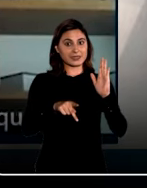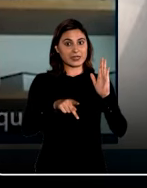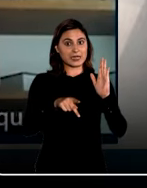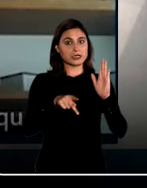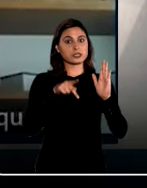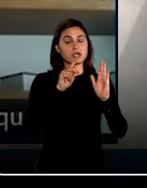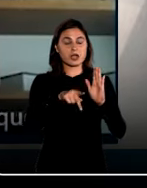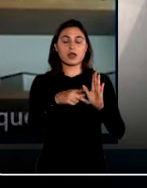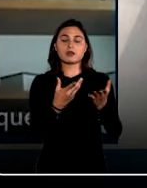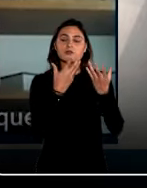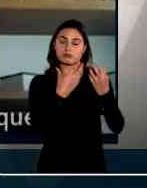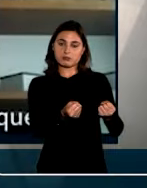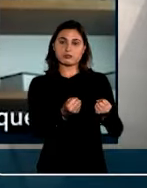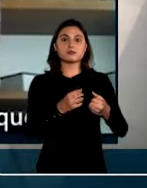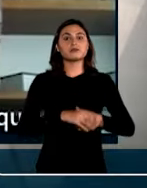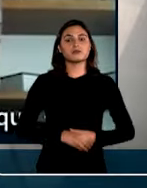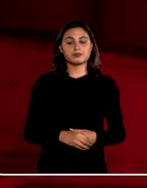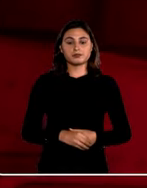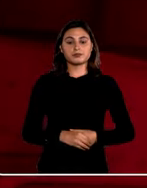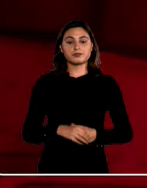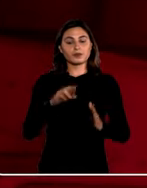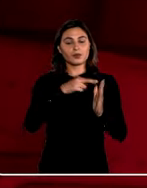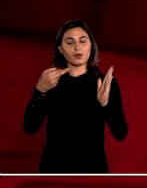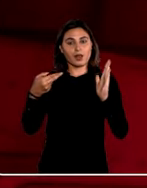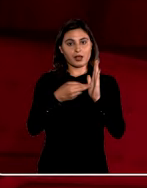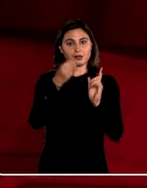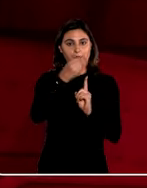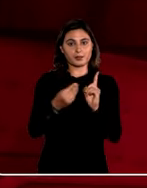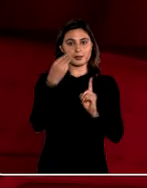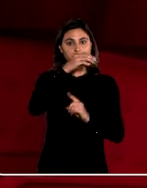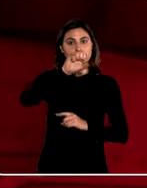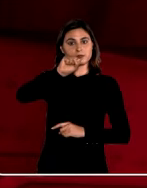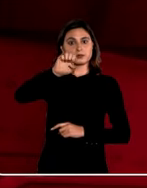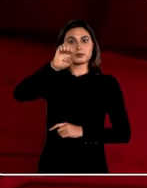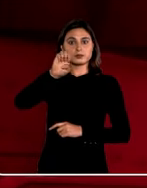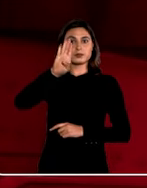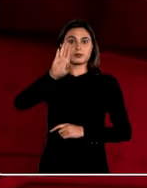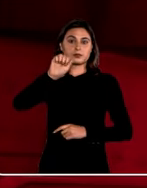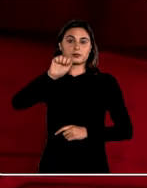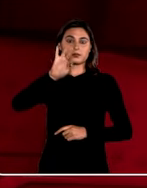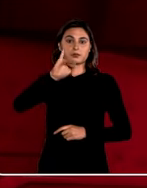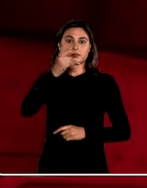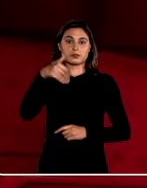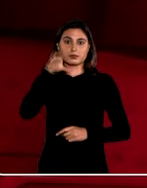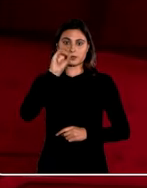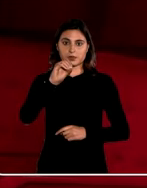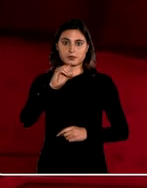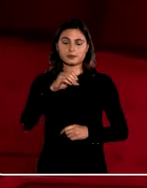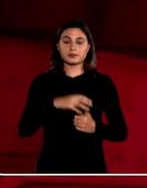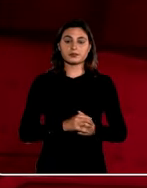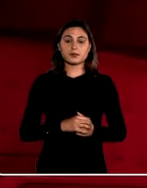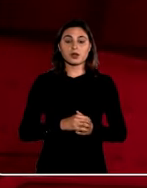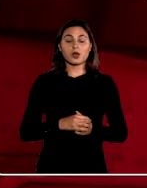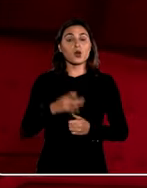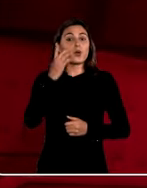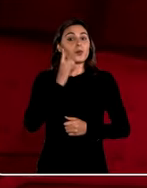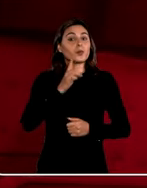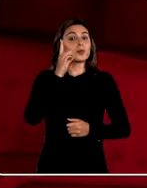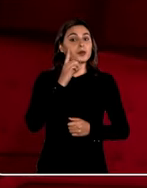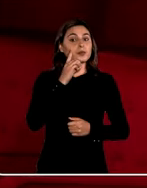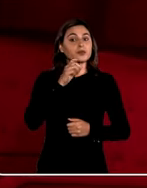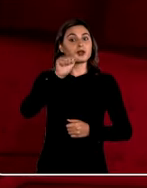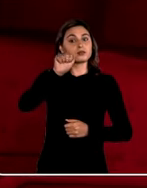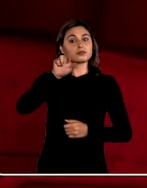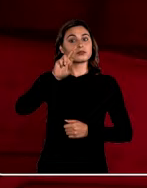continuidade do julgamento da queixa crime ator do caso Ministro Sebastião Reis Júnior as alegações do deputado